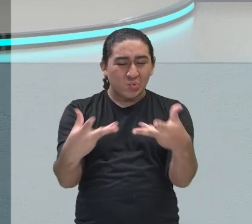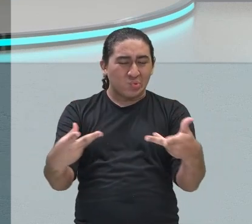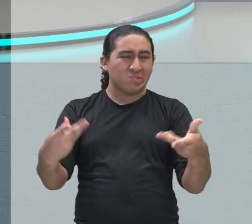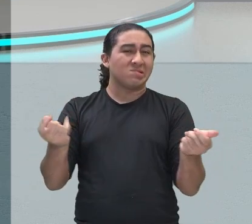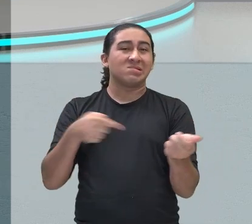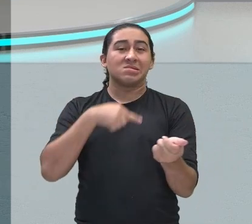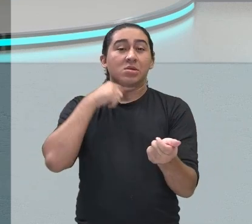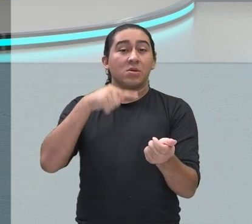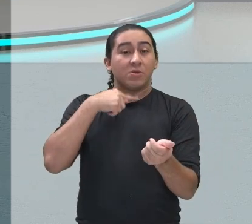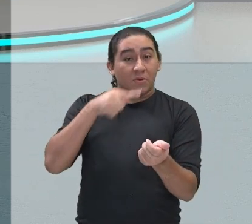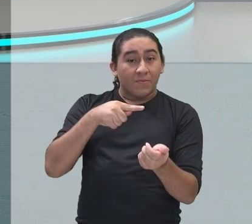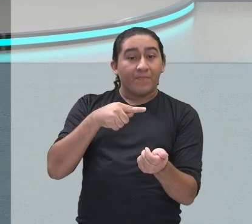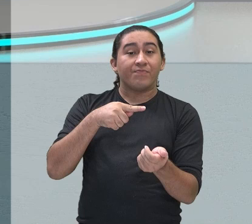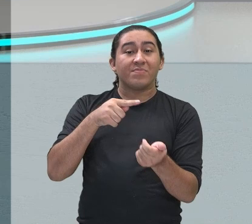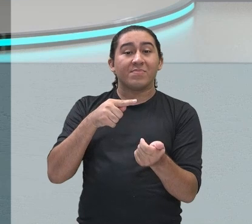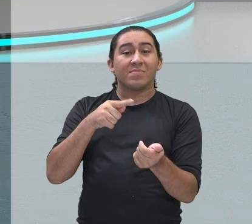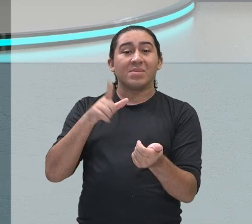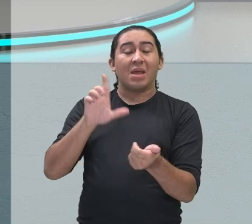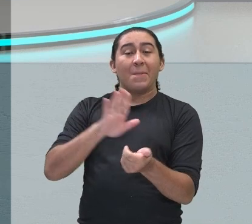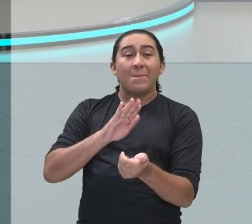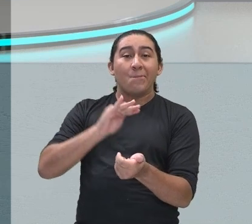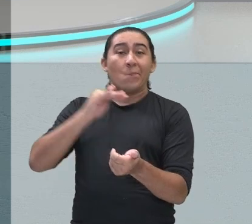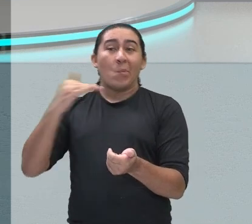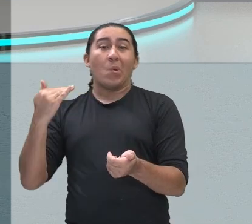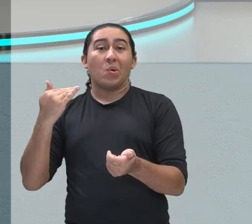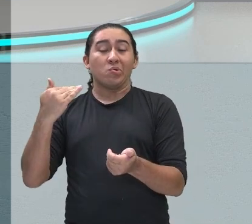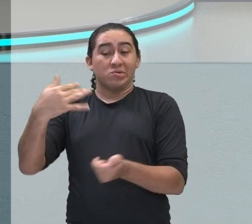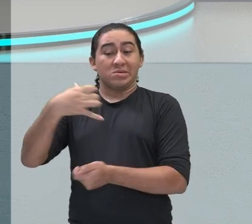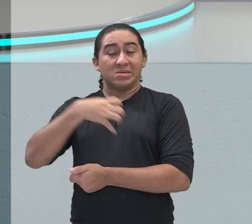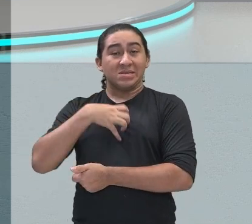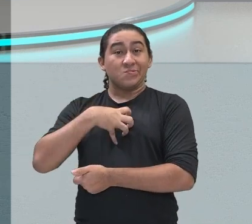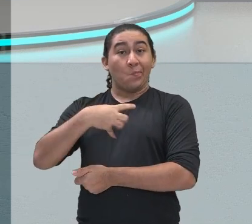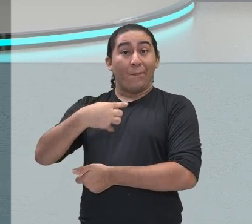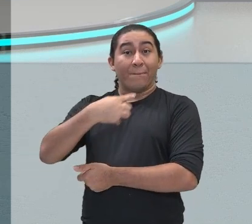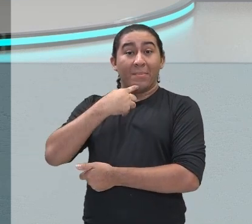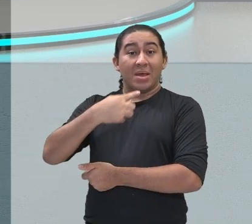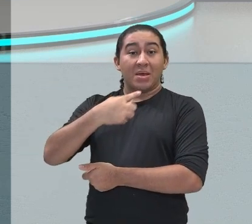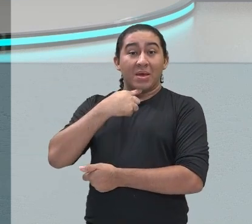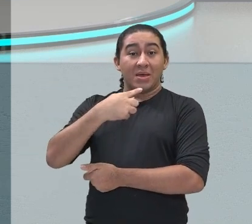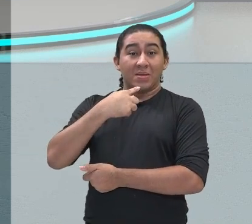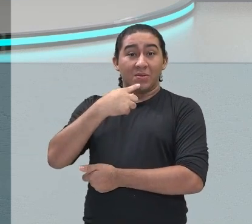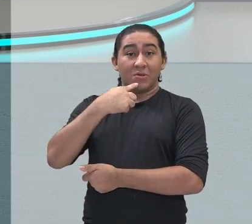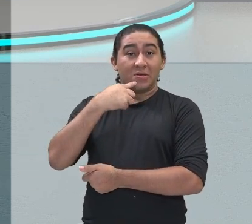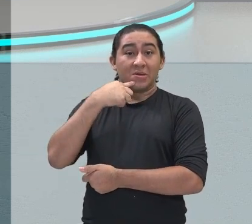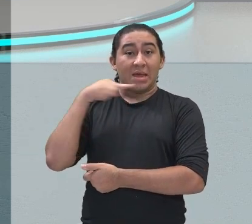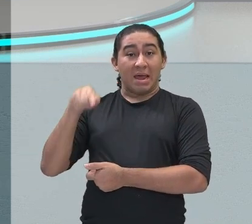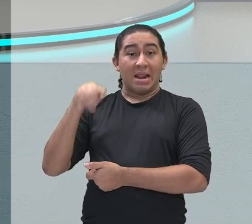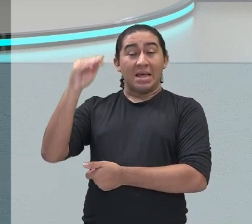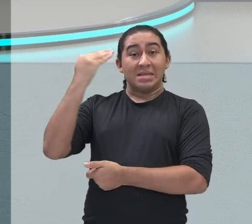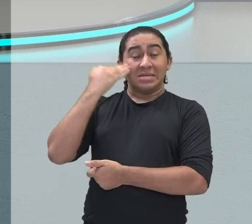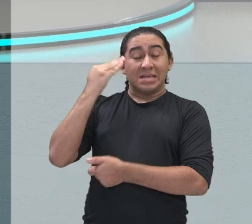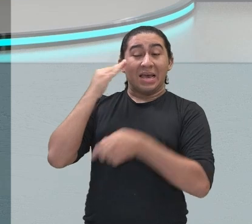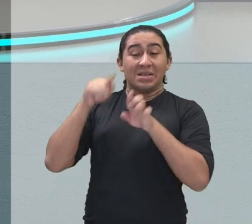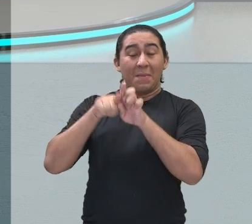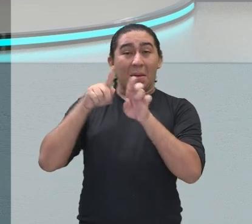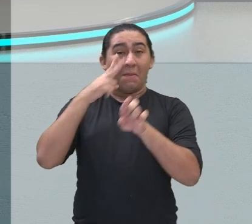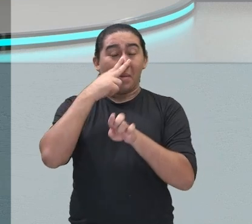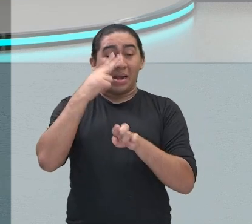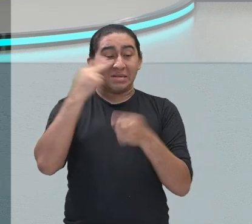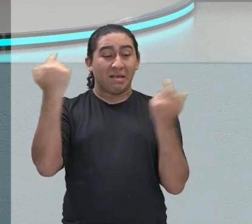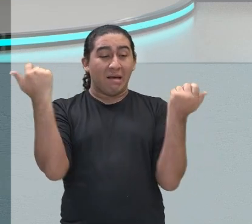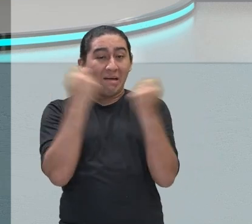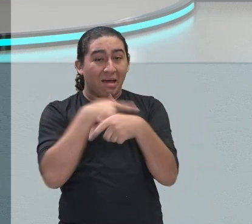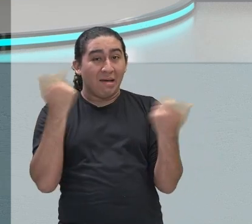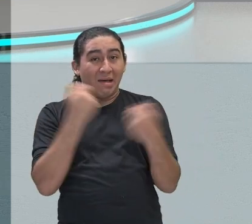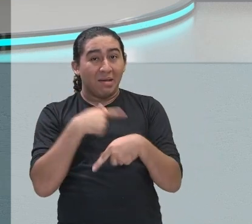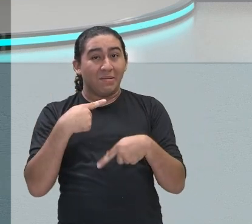aliva, chamar a morte sempre e que ela altiva, se ria dos